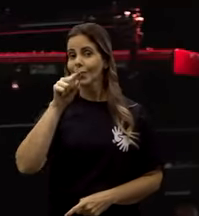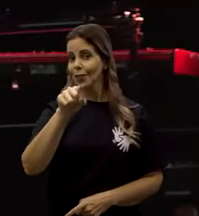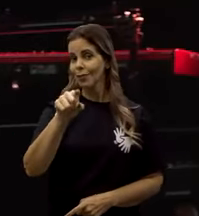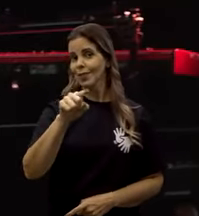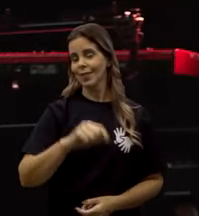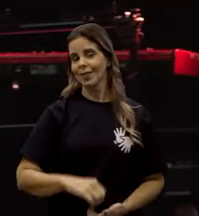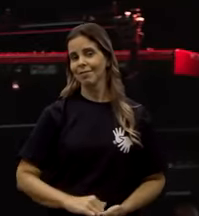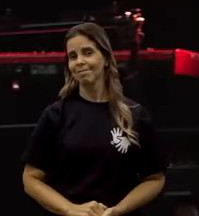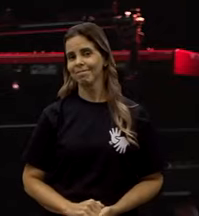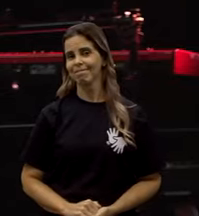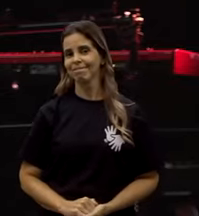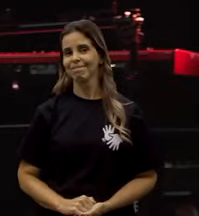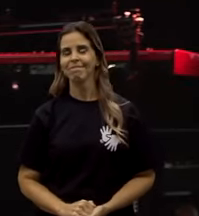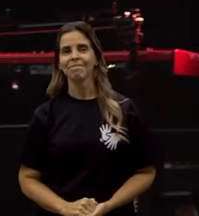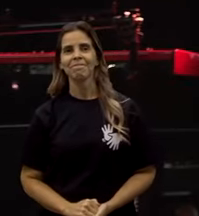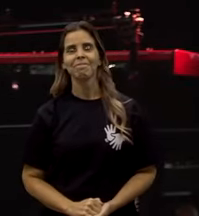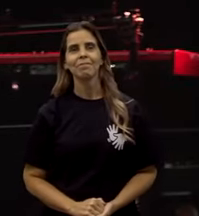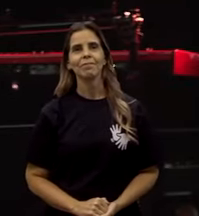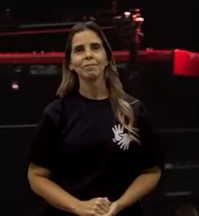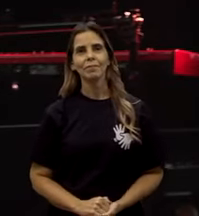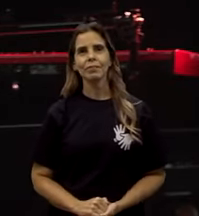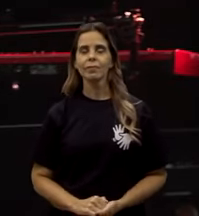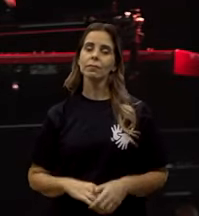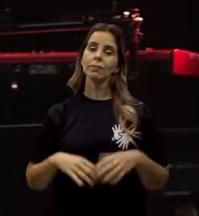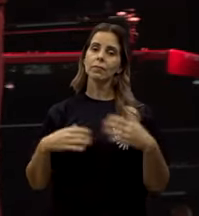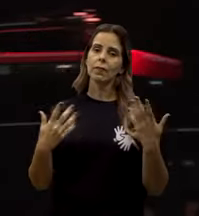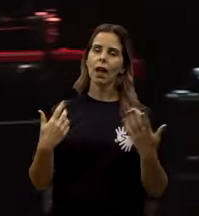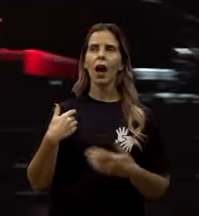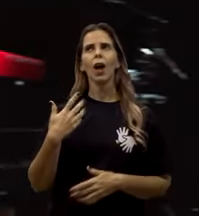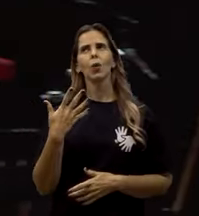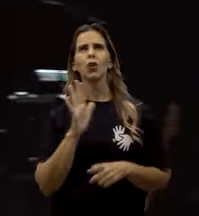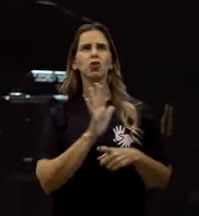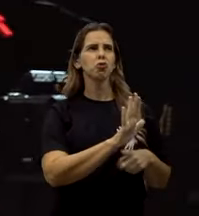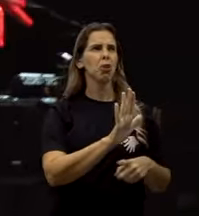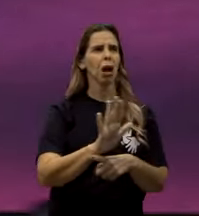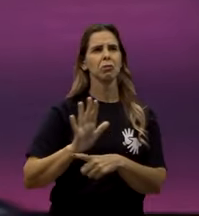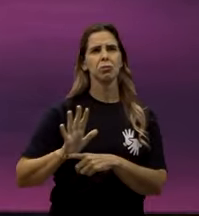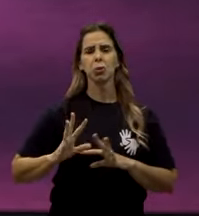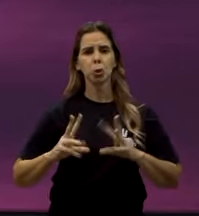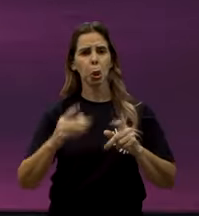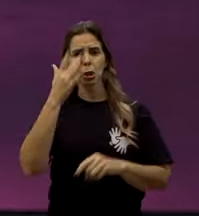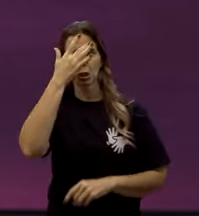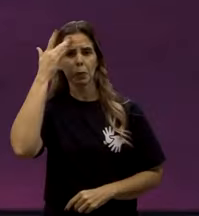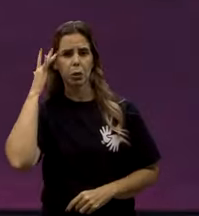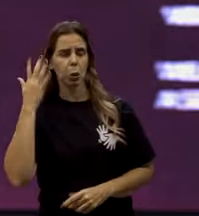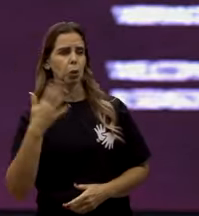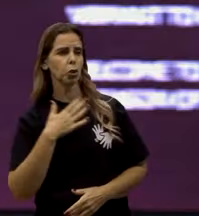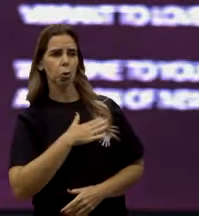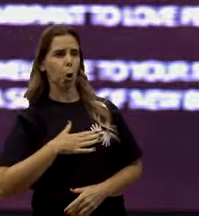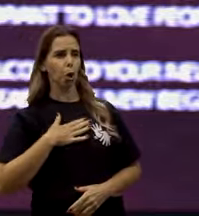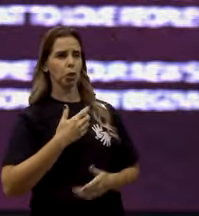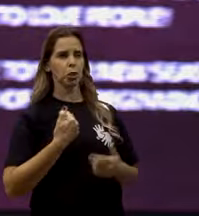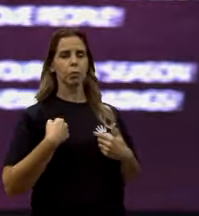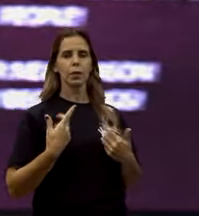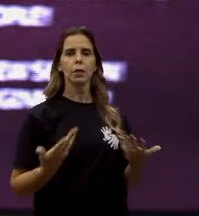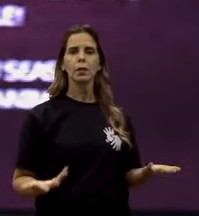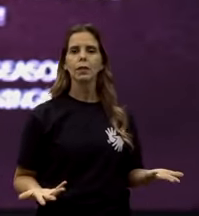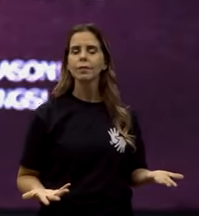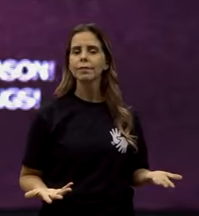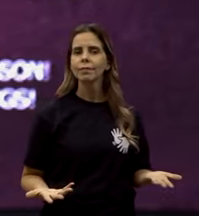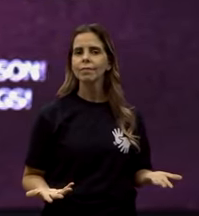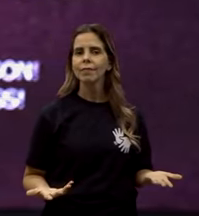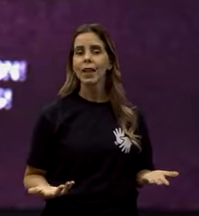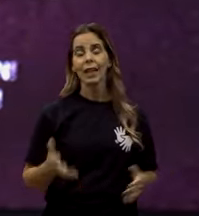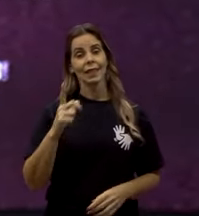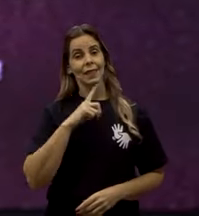entendendo o que eu tô pregando aqui tudo bem Eu não sou para todo mundo nem todo mundo vai gostar de mim eu já viri essa página há muito tempo tem gente que não gosta da minha